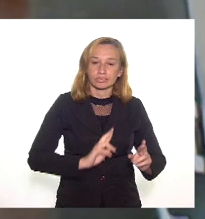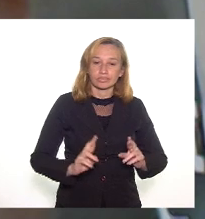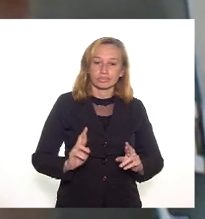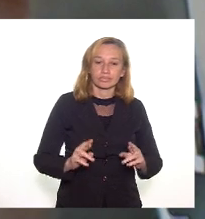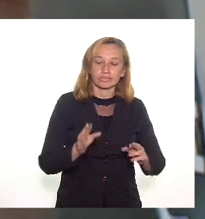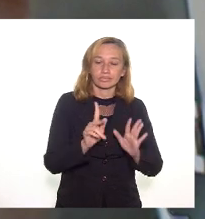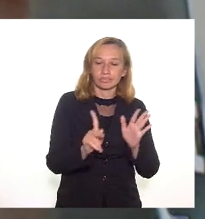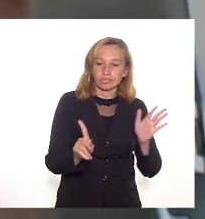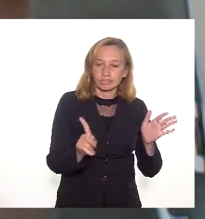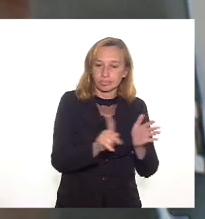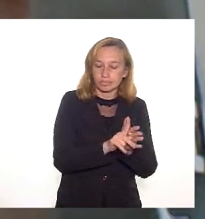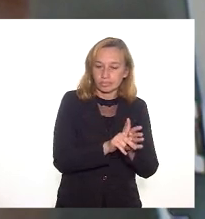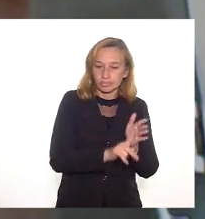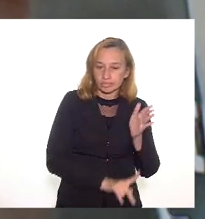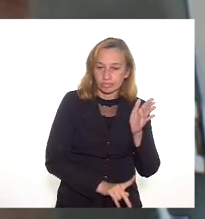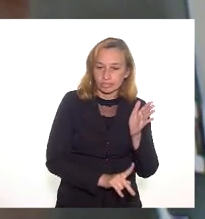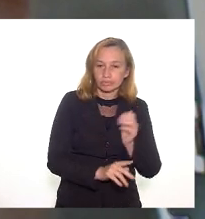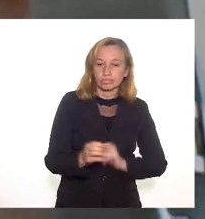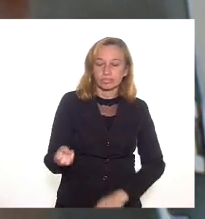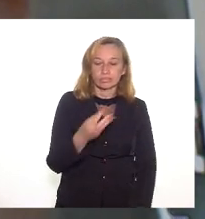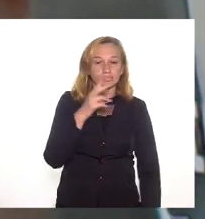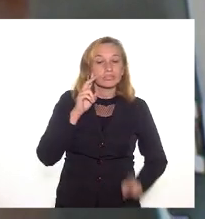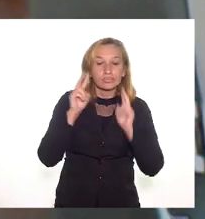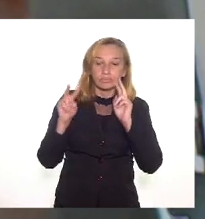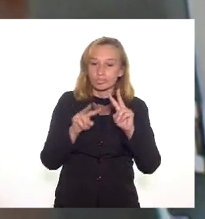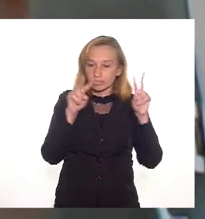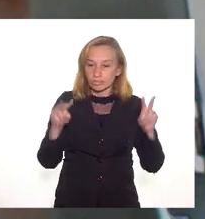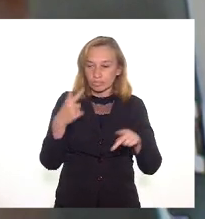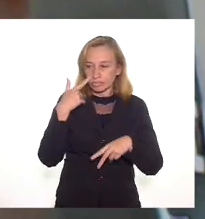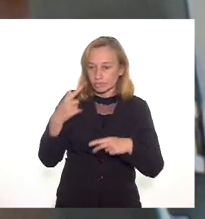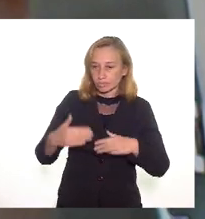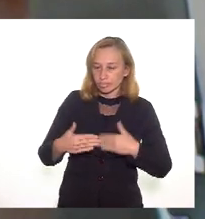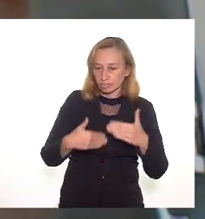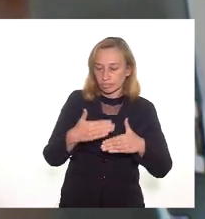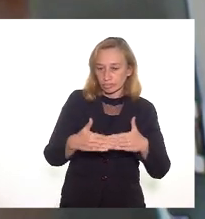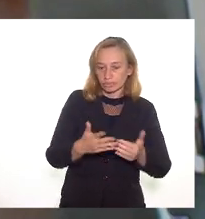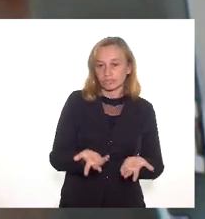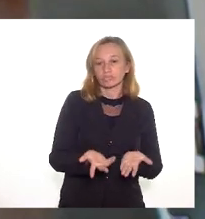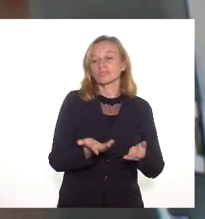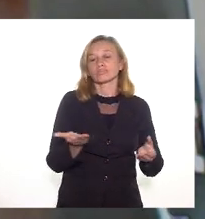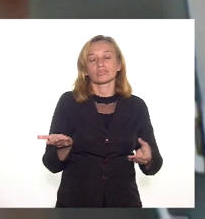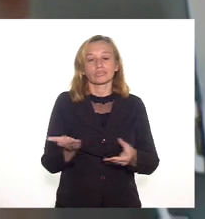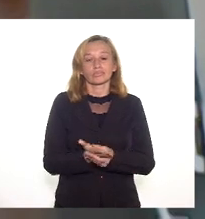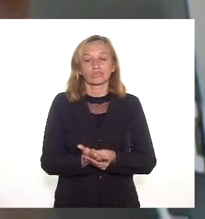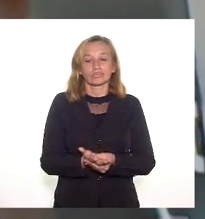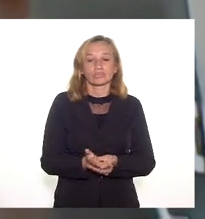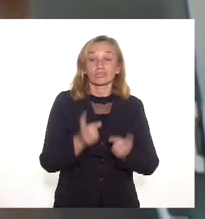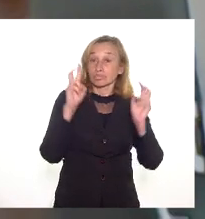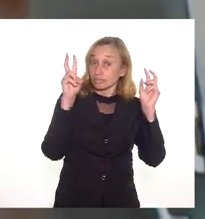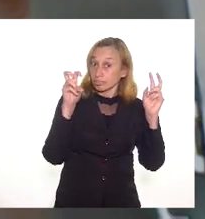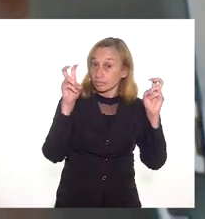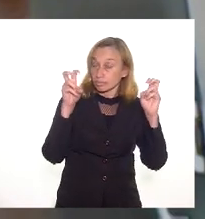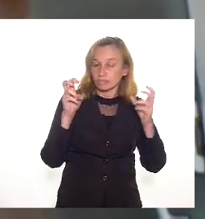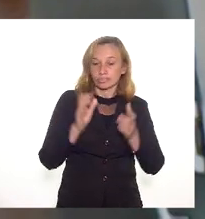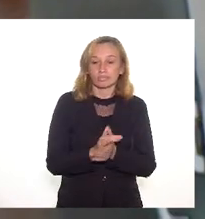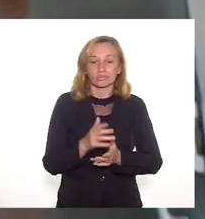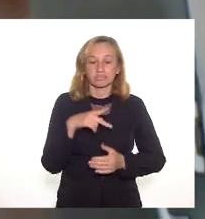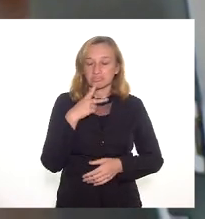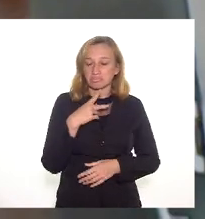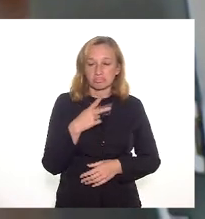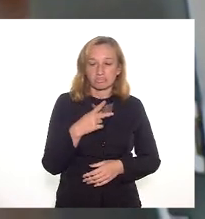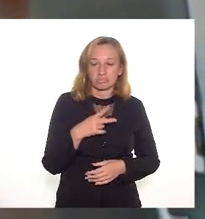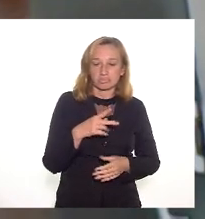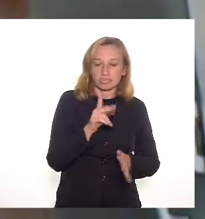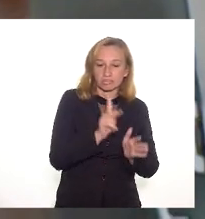Olhar. É só levantar os processos que têm andamento em relação ao desvios de recursos sobre esse tema. Então, não estou falando de um